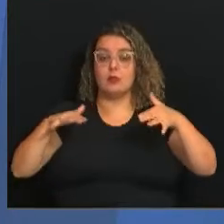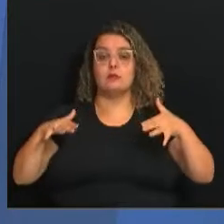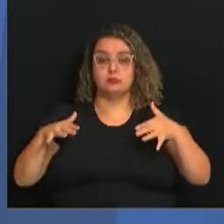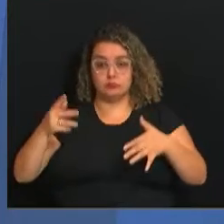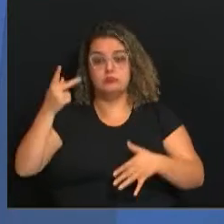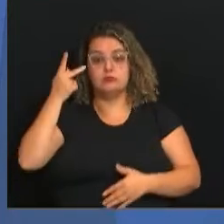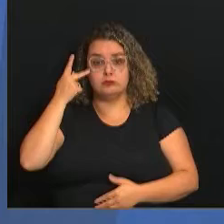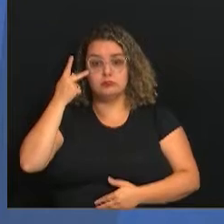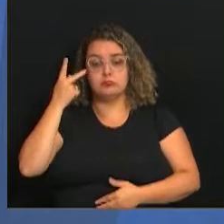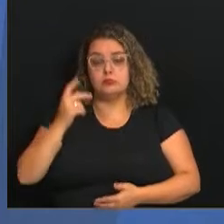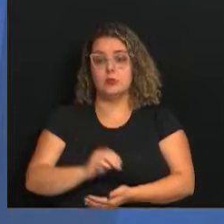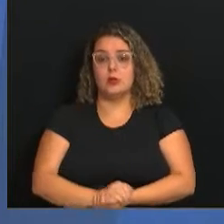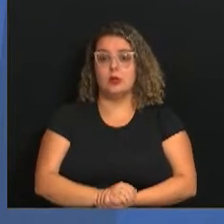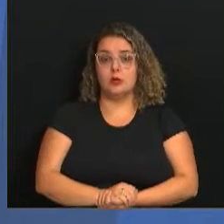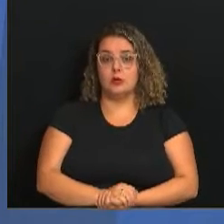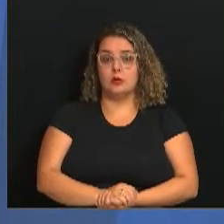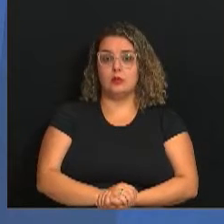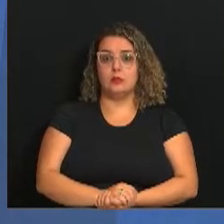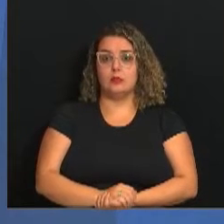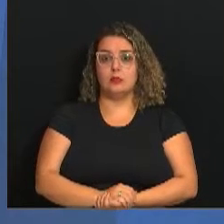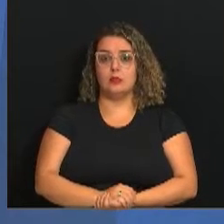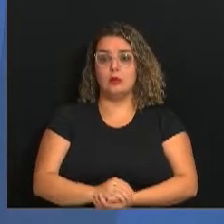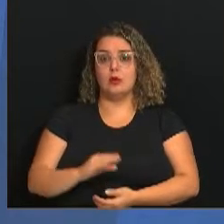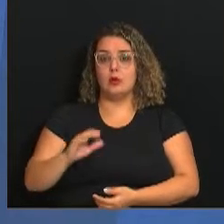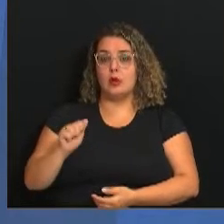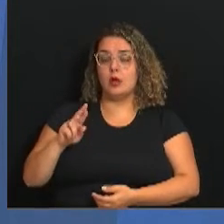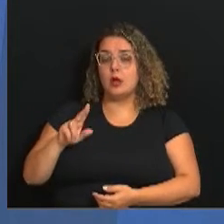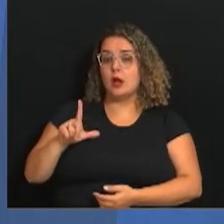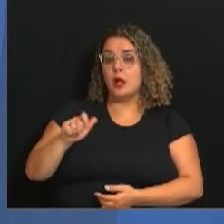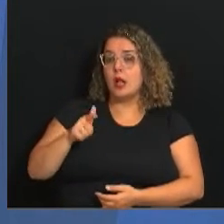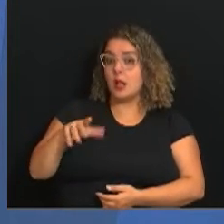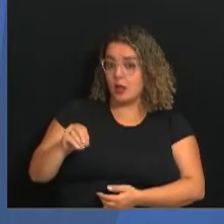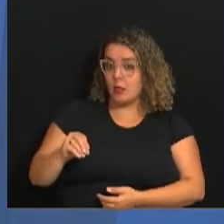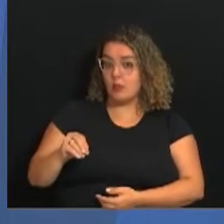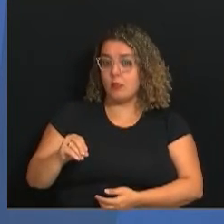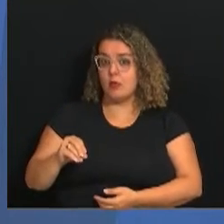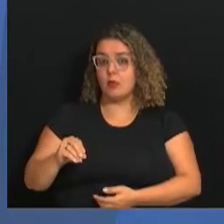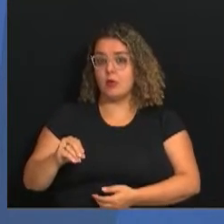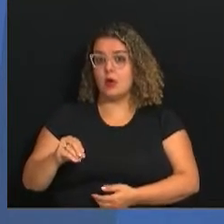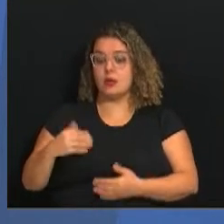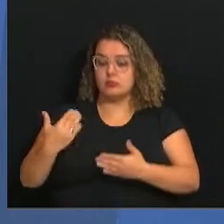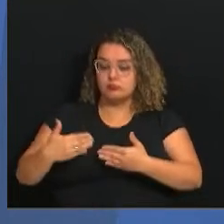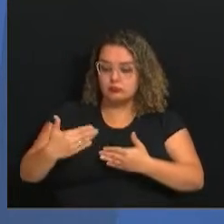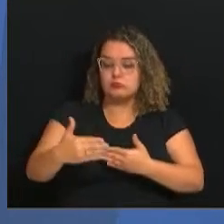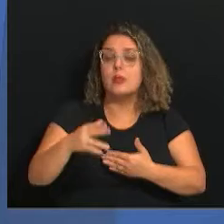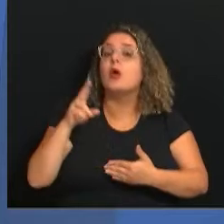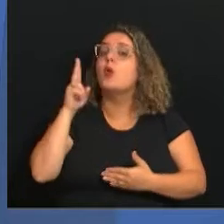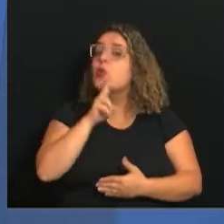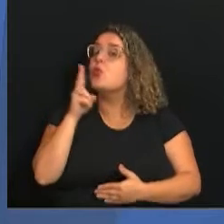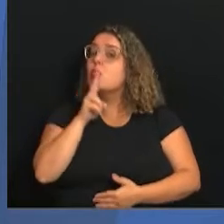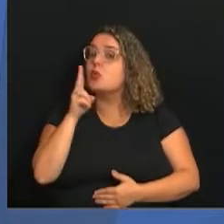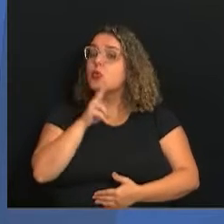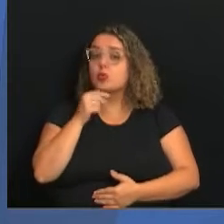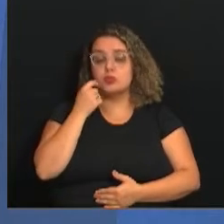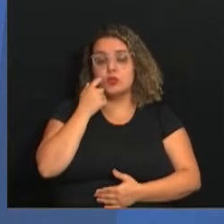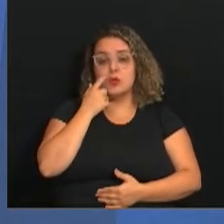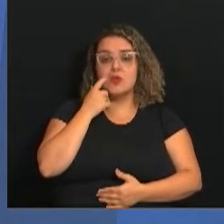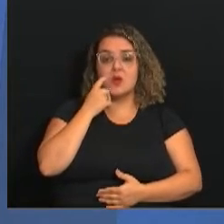públicas dentro dos limites de Campinas será obrigado a prestar socorro. Caso isso não ocorra, o condutor deverá